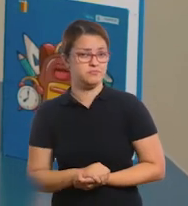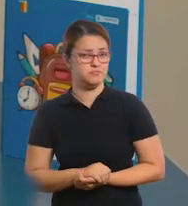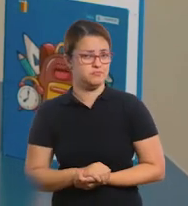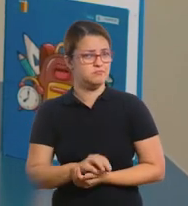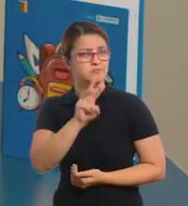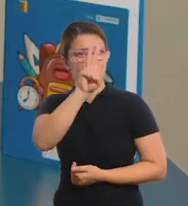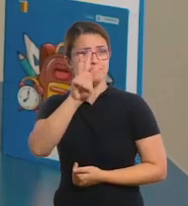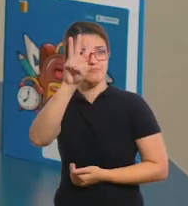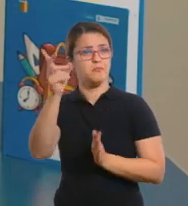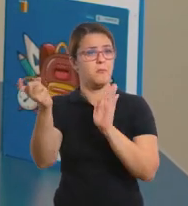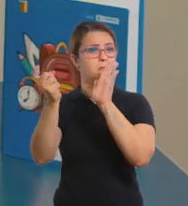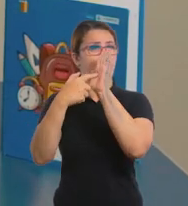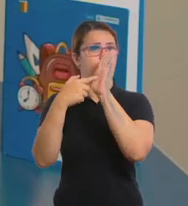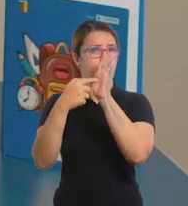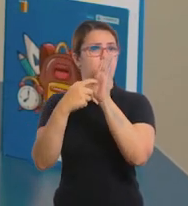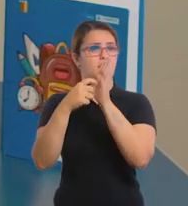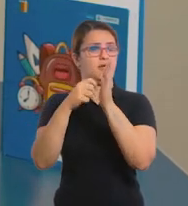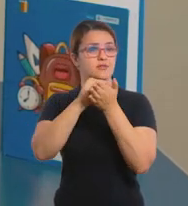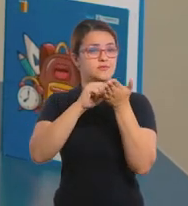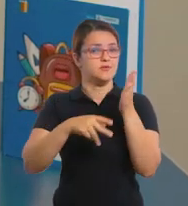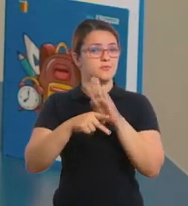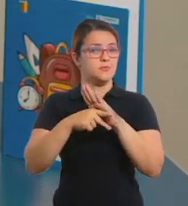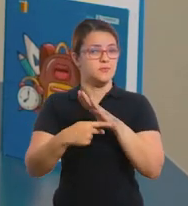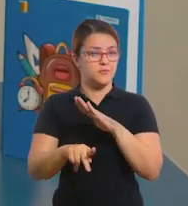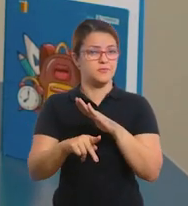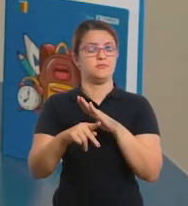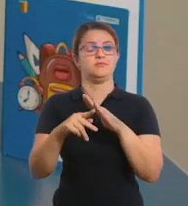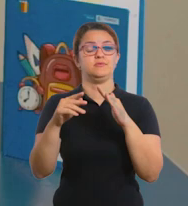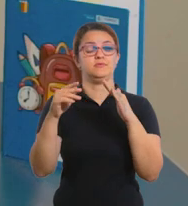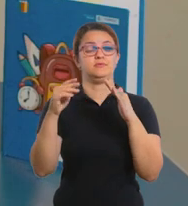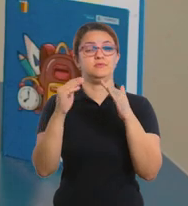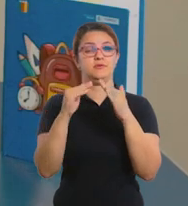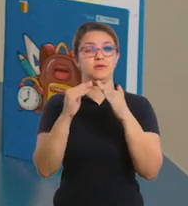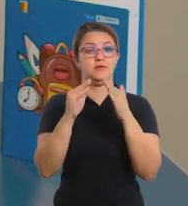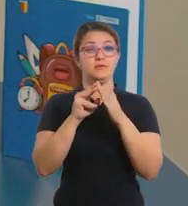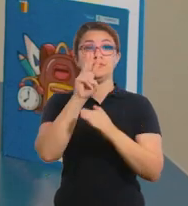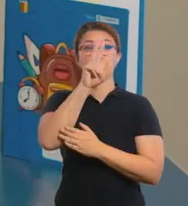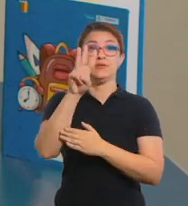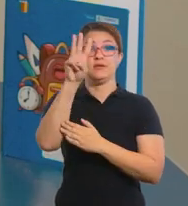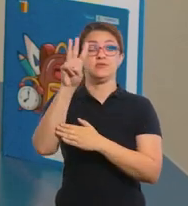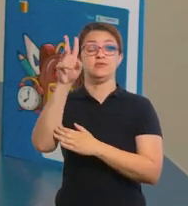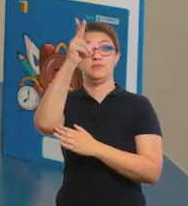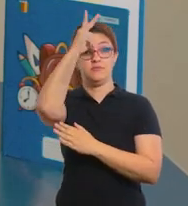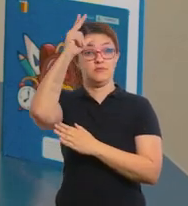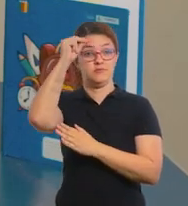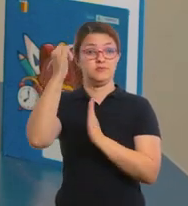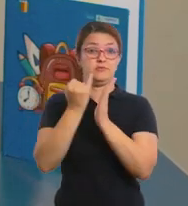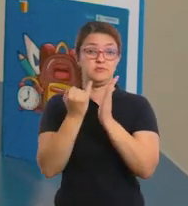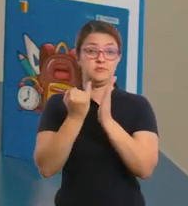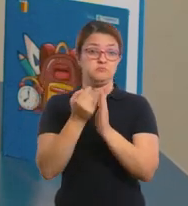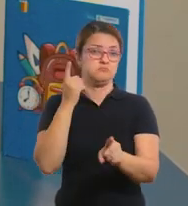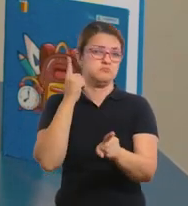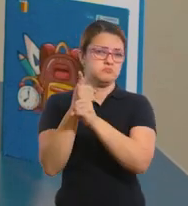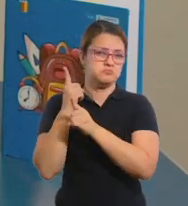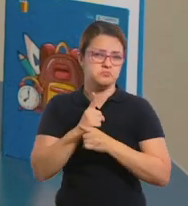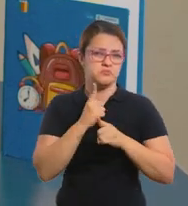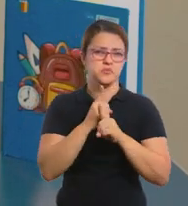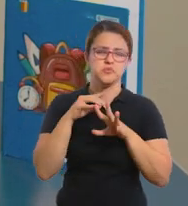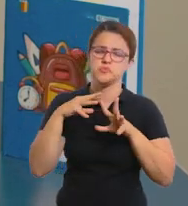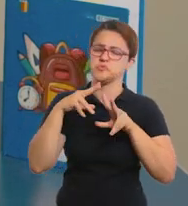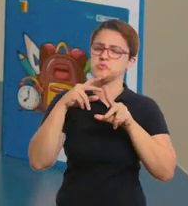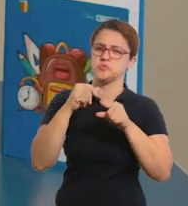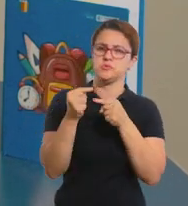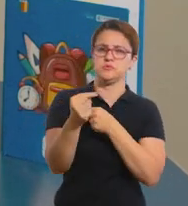vocês estão acessando o link de sair de casa ele está localizado no site da prefeitura de itapevi nele você vai encontrar